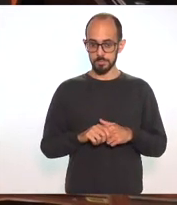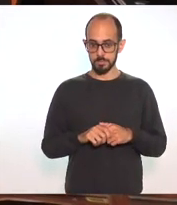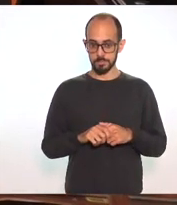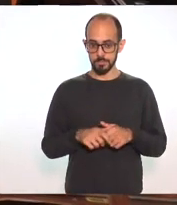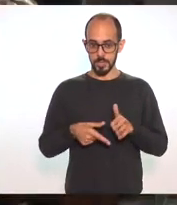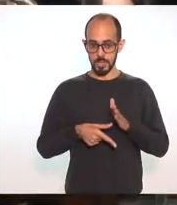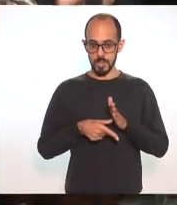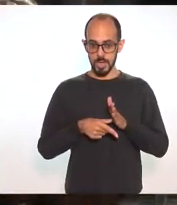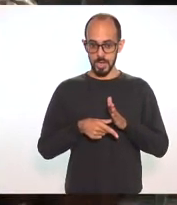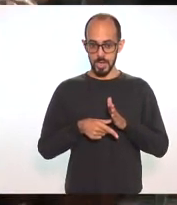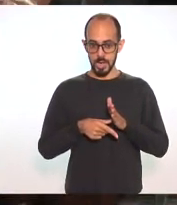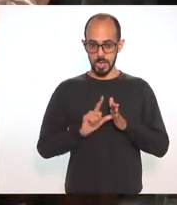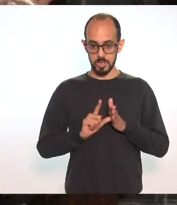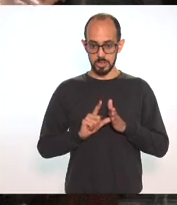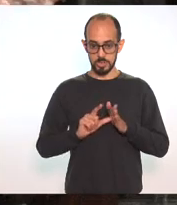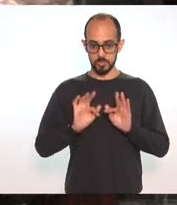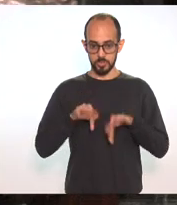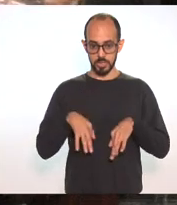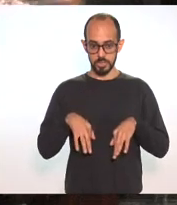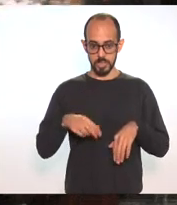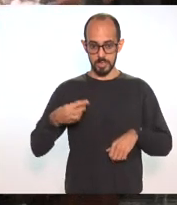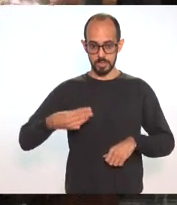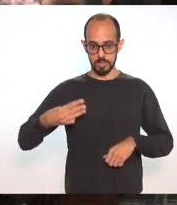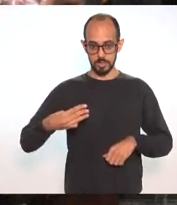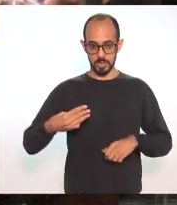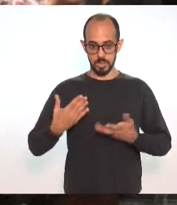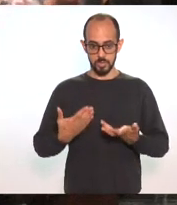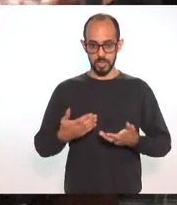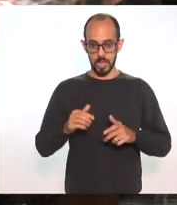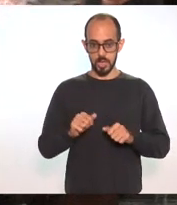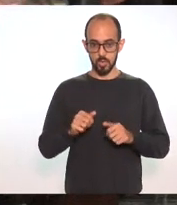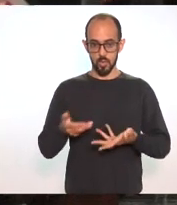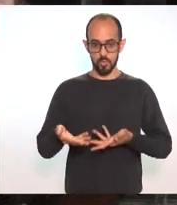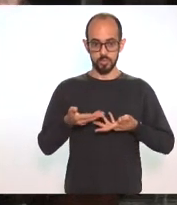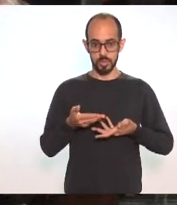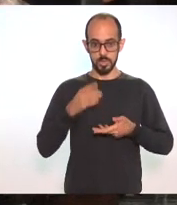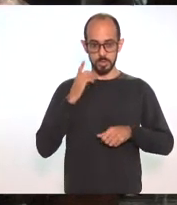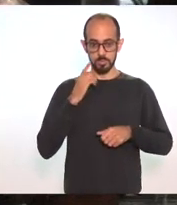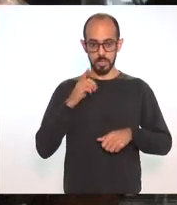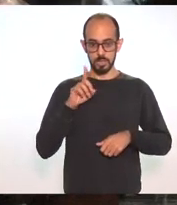antes de encerrar a terceira, queria chamar a deputada Dani,